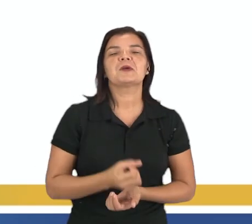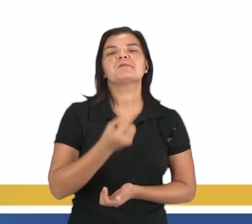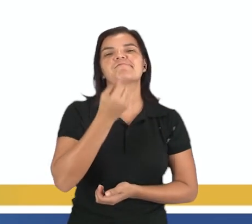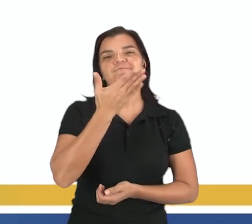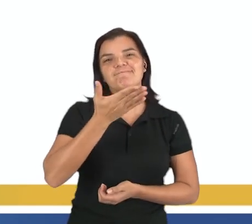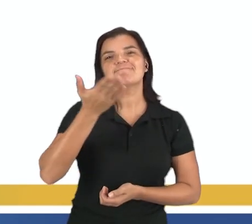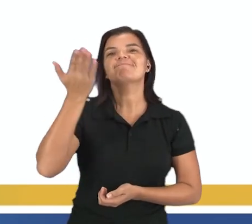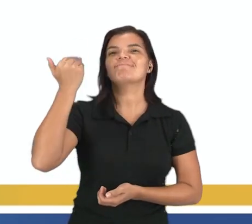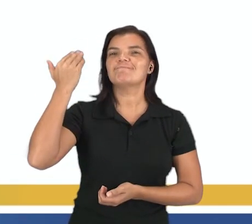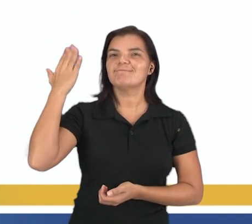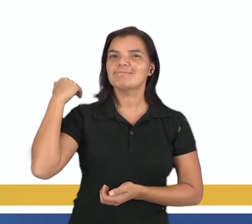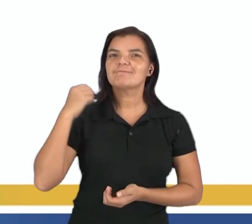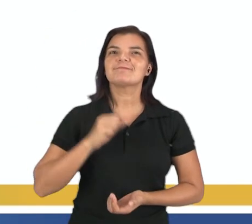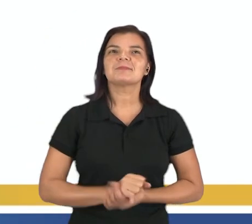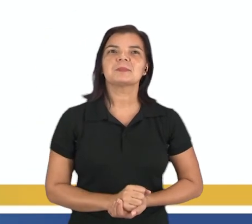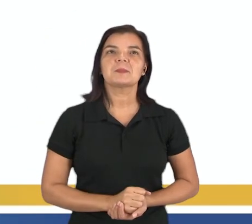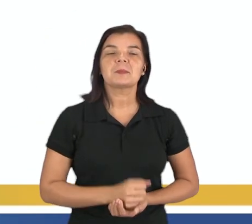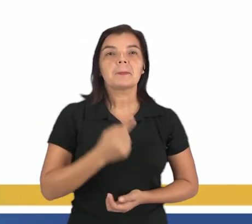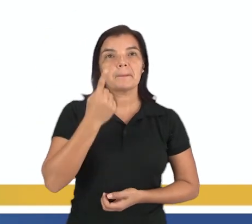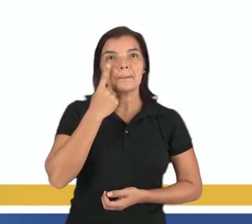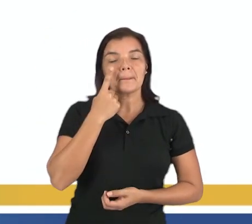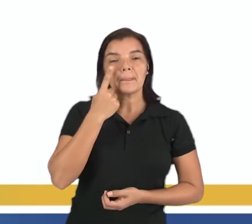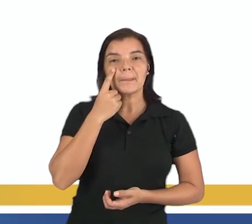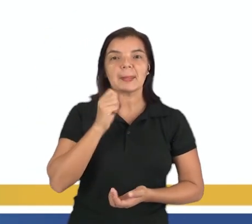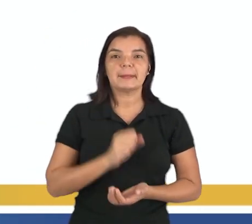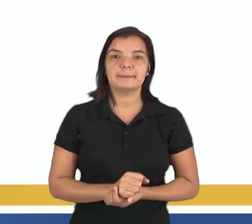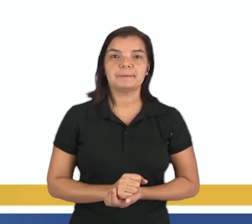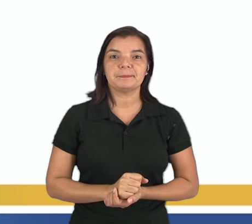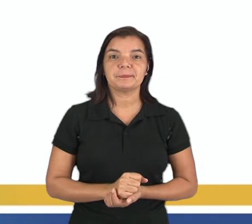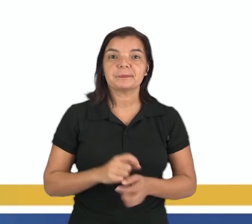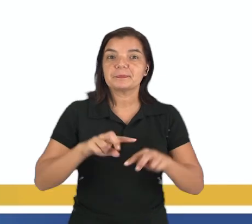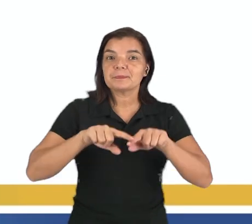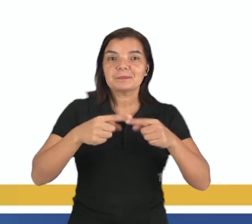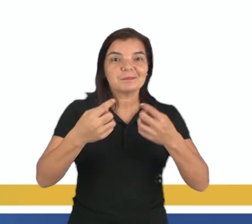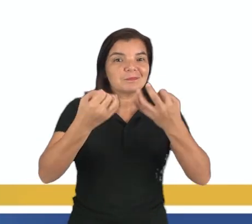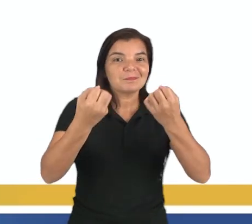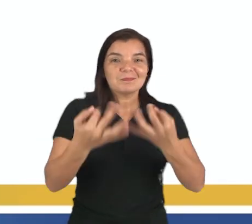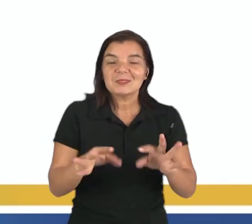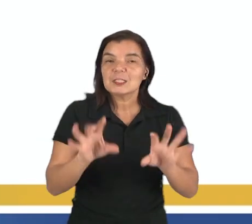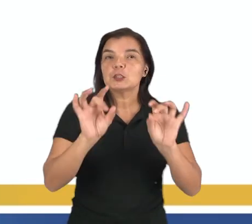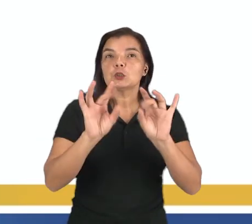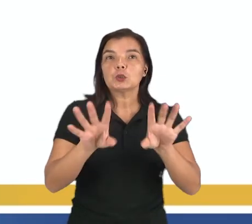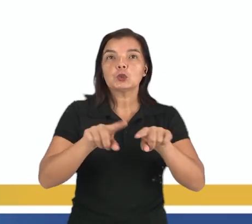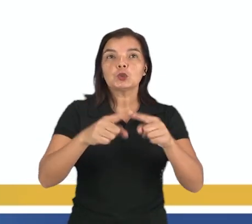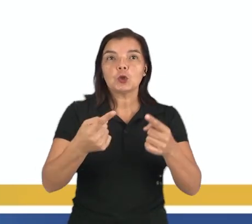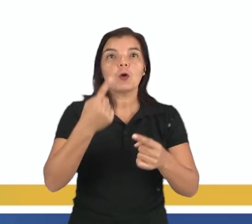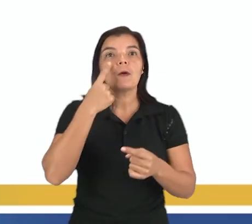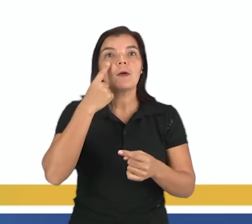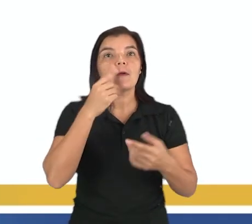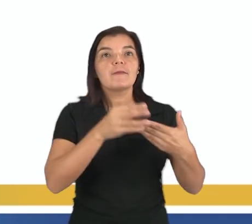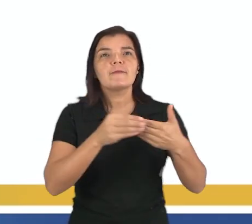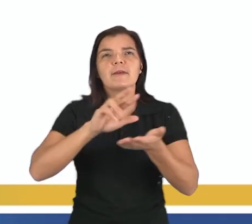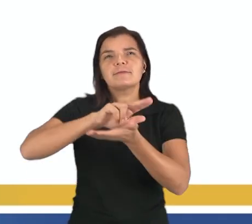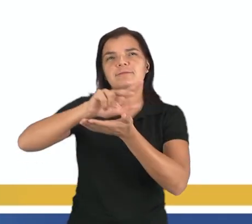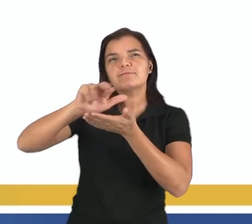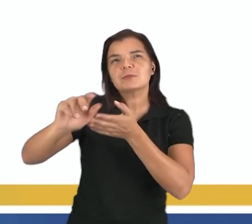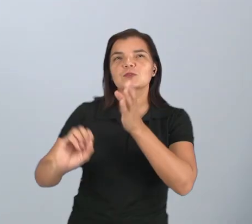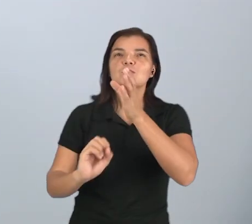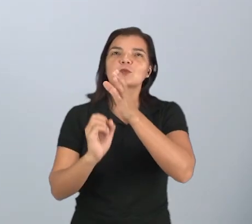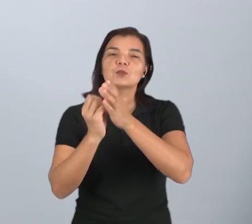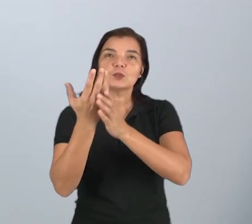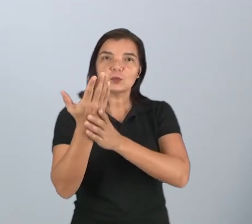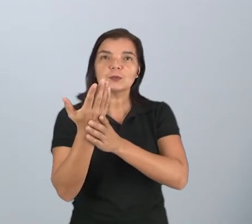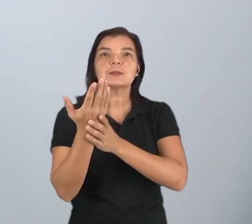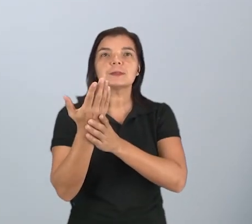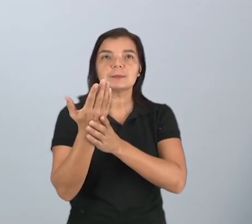tempos bons aqueles. Então, observe que aqui ela não trata de um fato apenas, mas ela vai trazer vários fatos